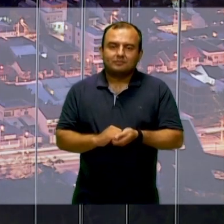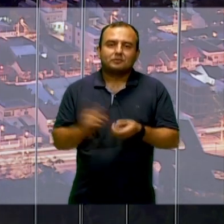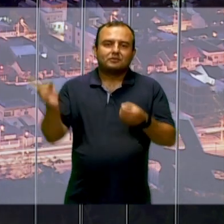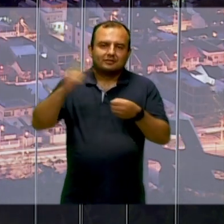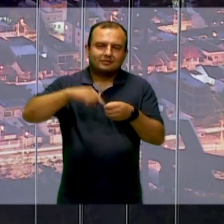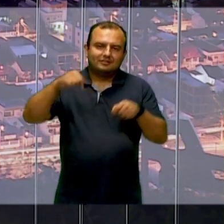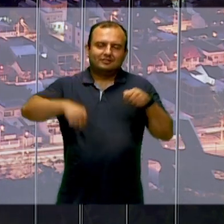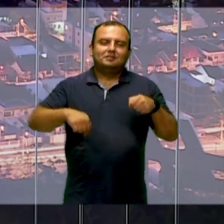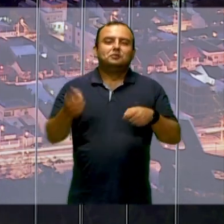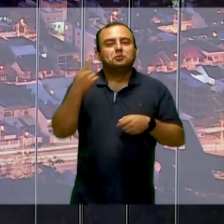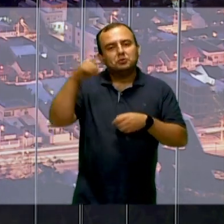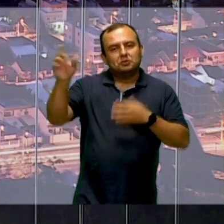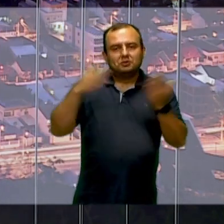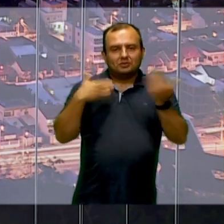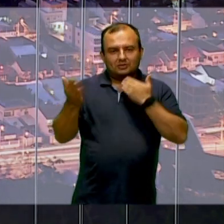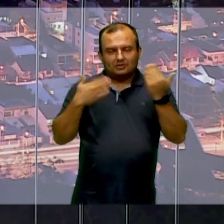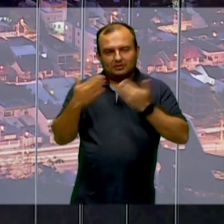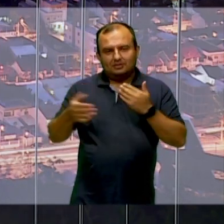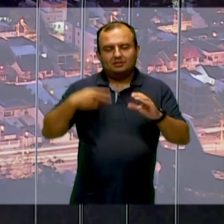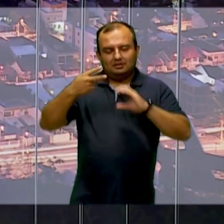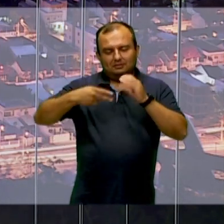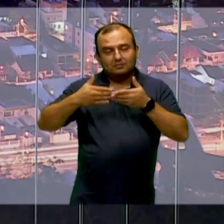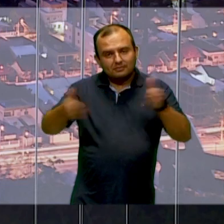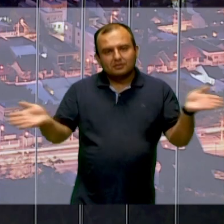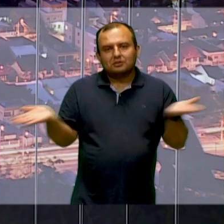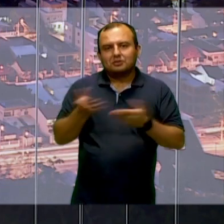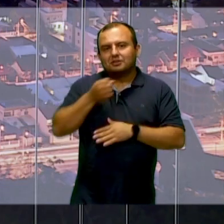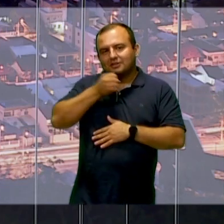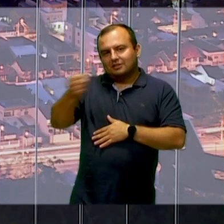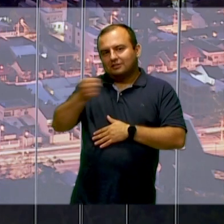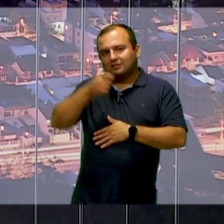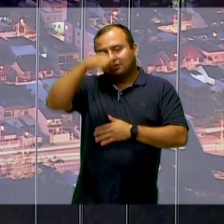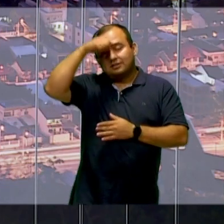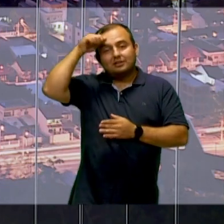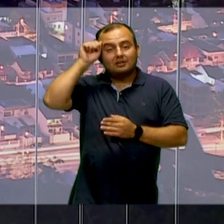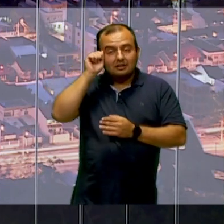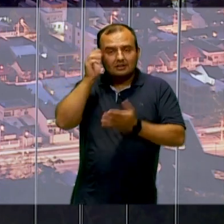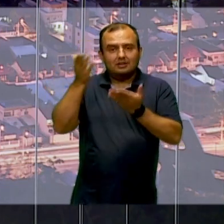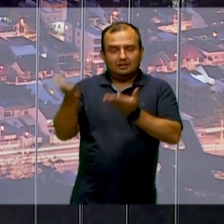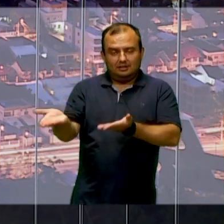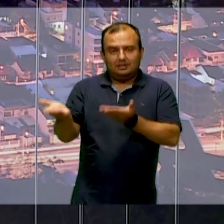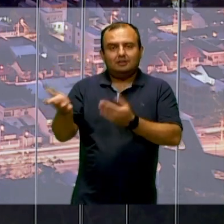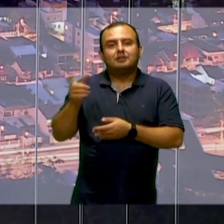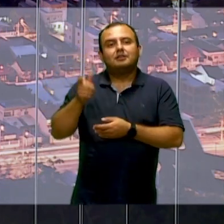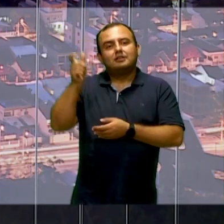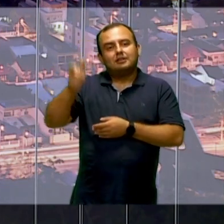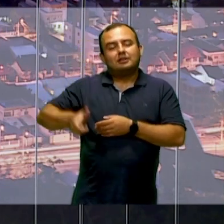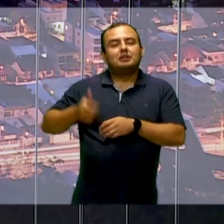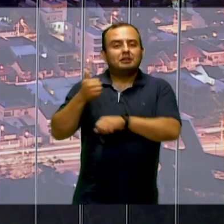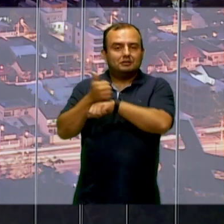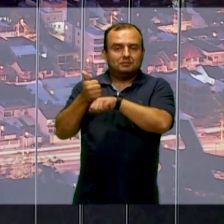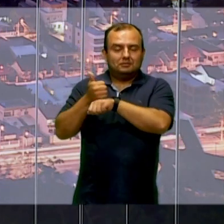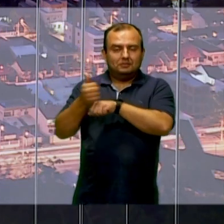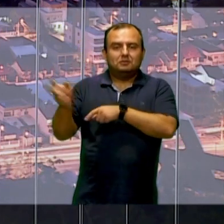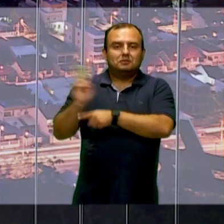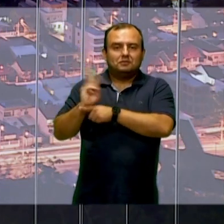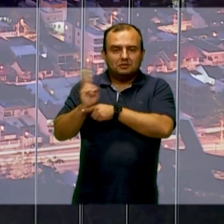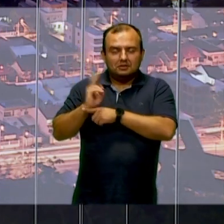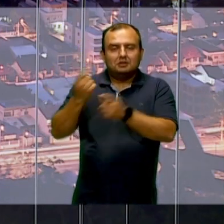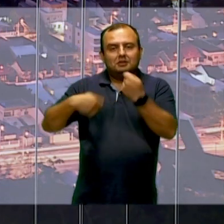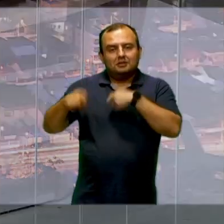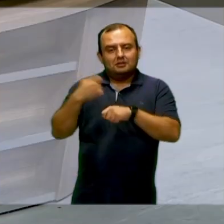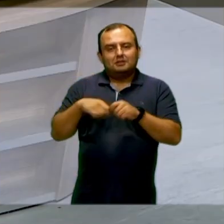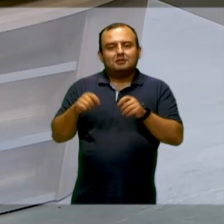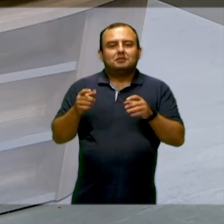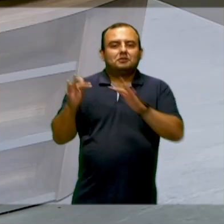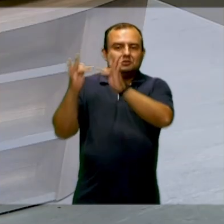Voltamos aqui para o último bloco deste Câmara Aberta, que hoje entrevista a Ana Carolina Martins, superintendente administrativa